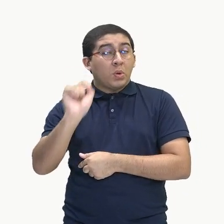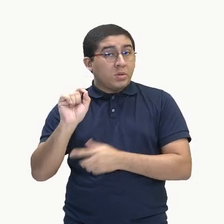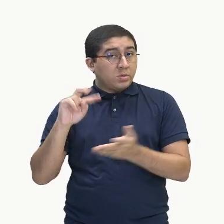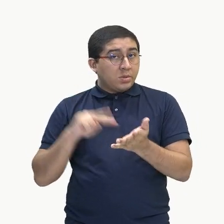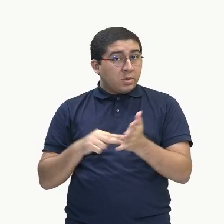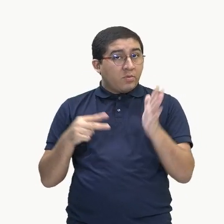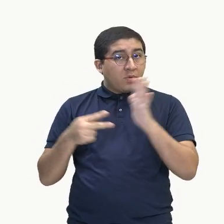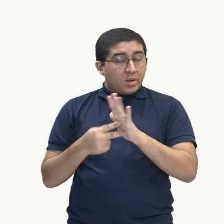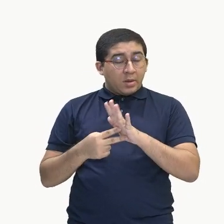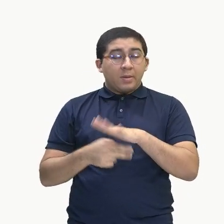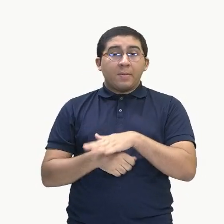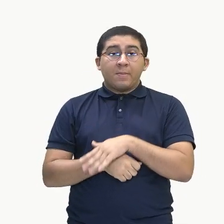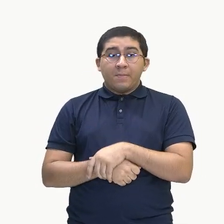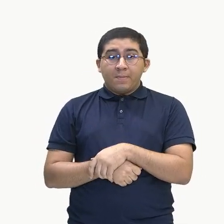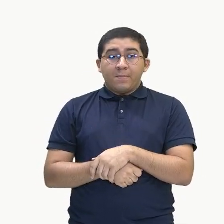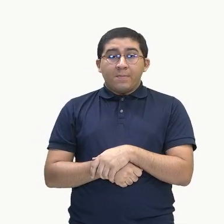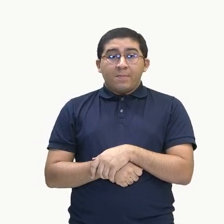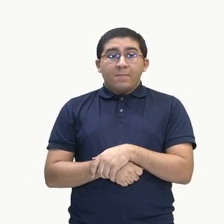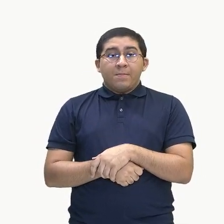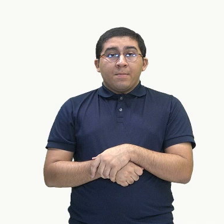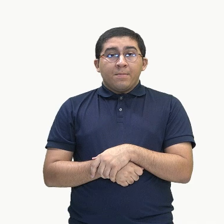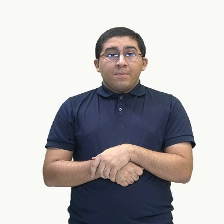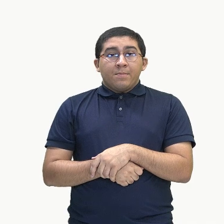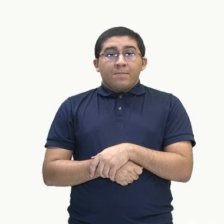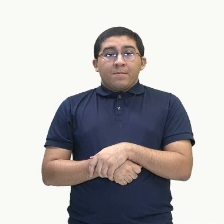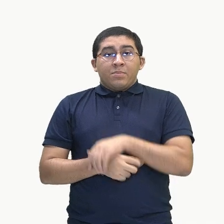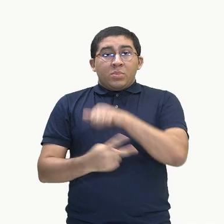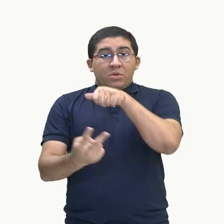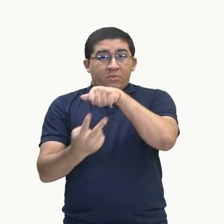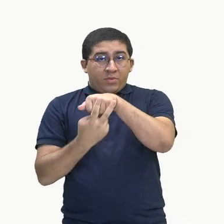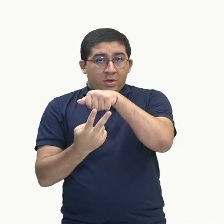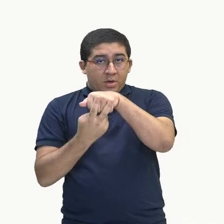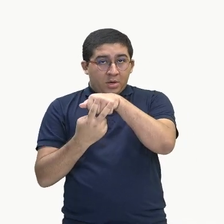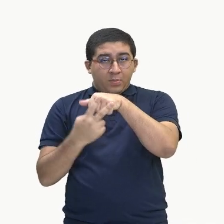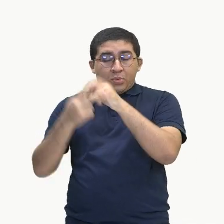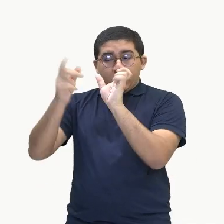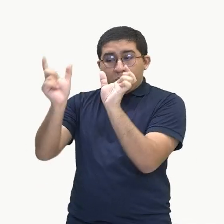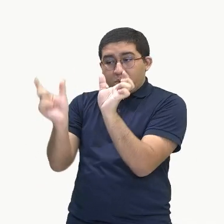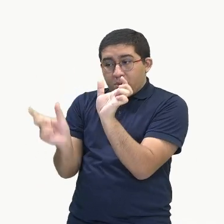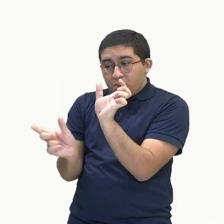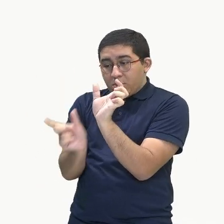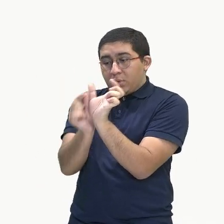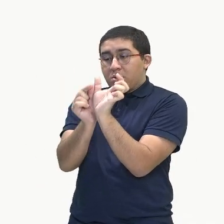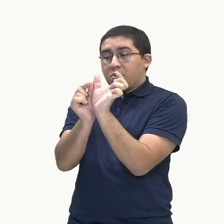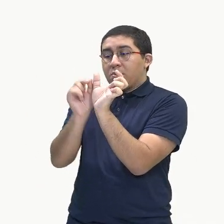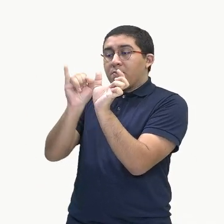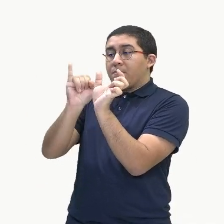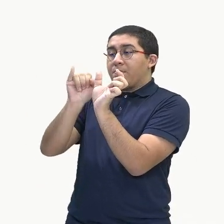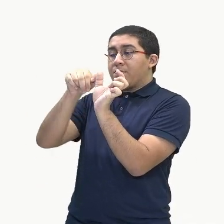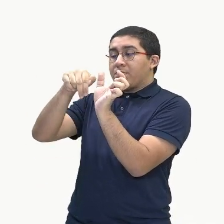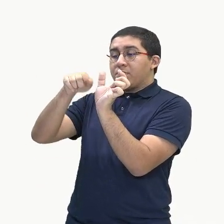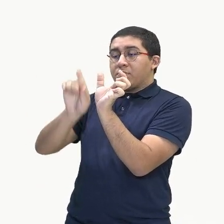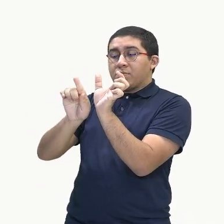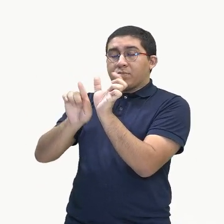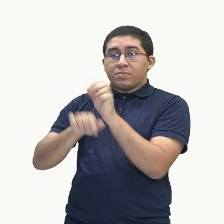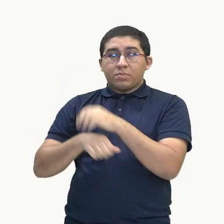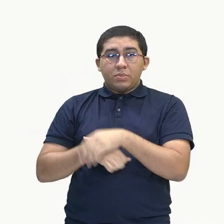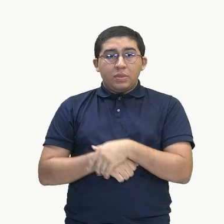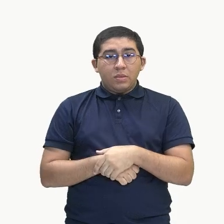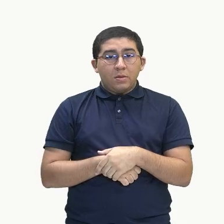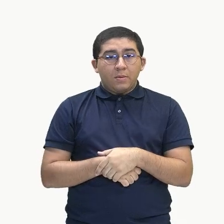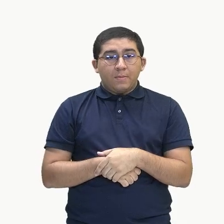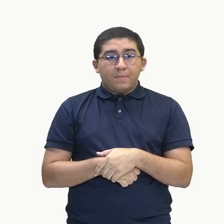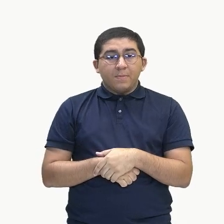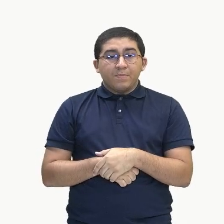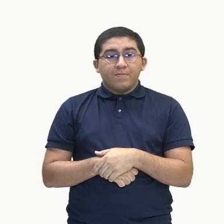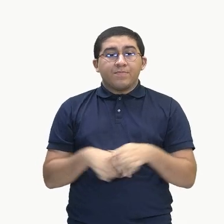aqueles verbos que recebem o sufixo ing, tá? E também ele pode